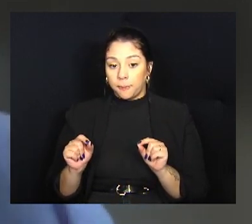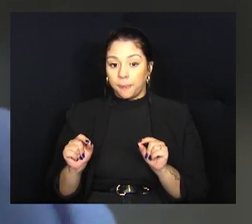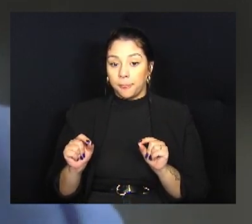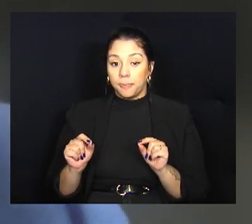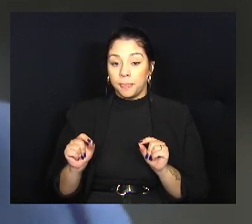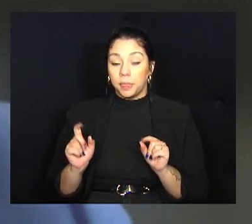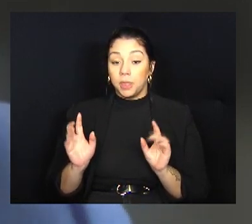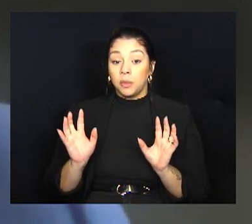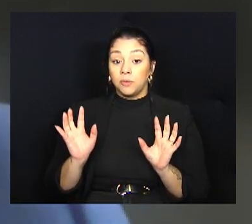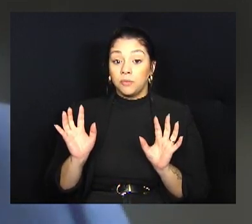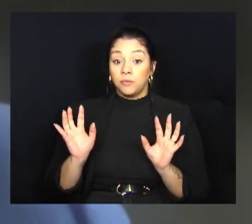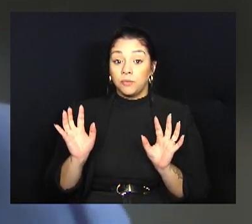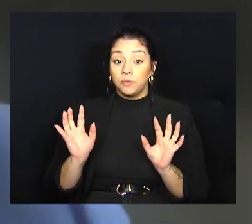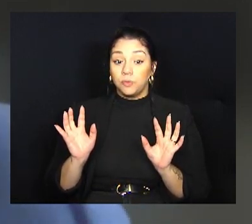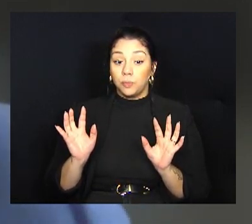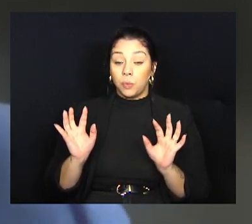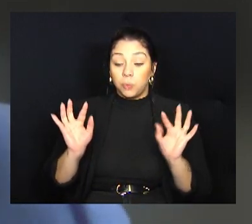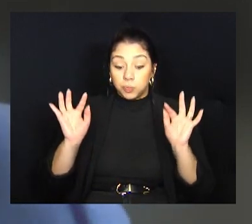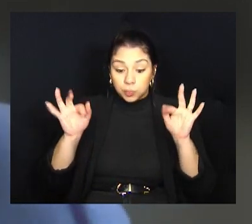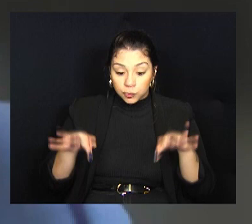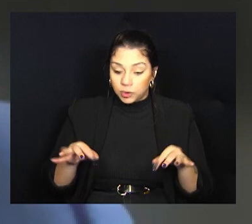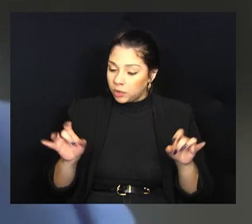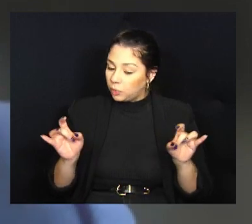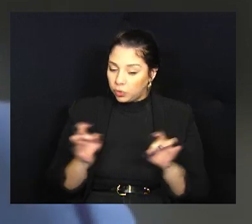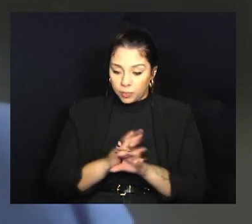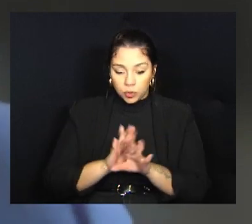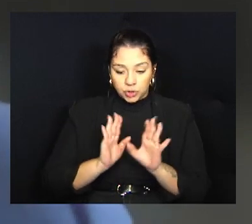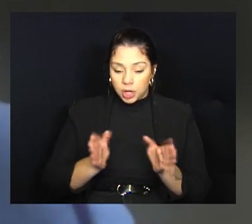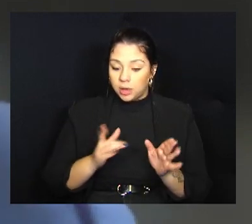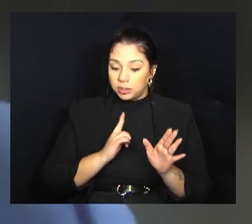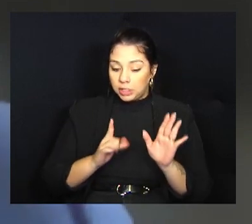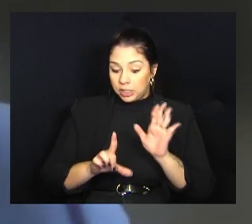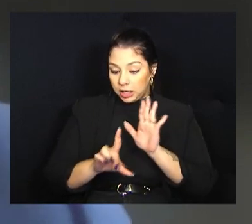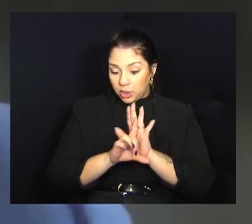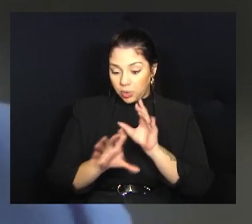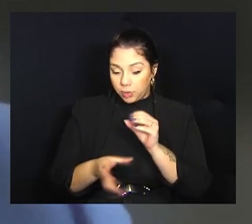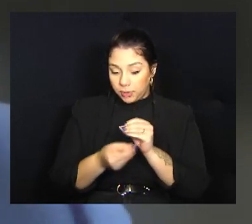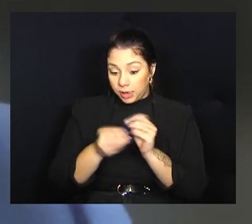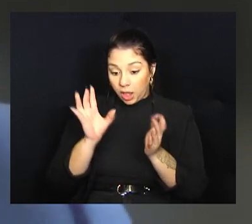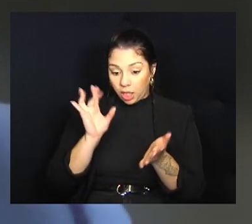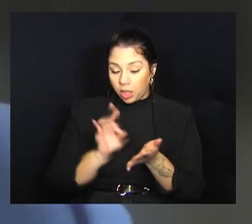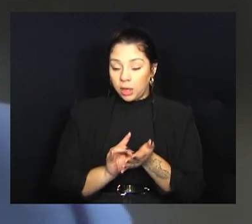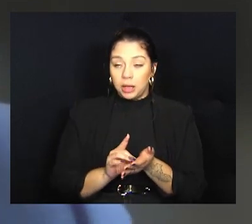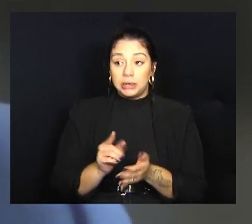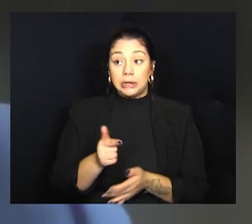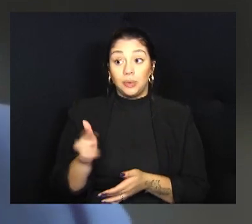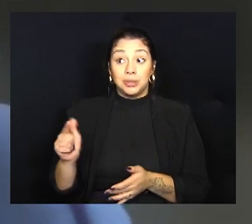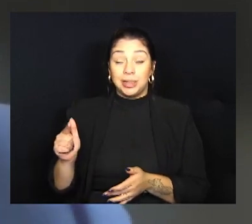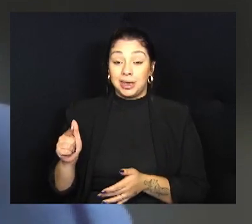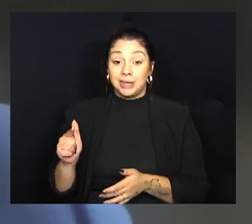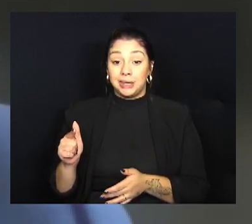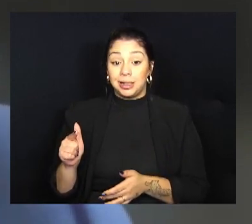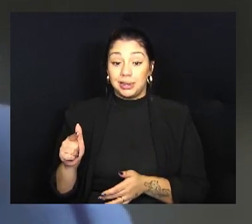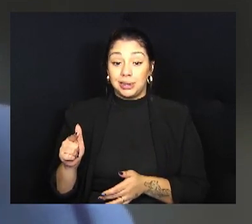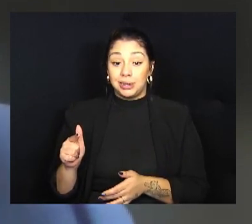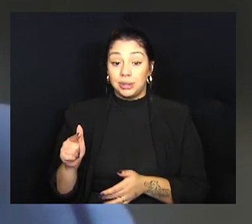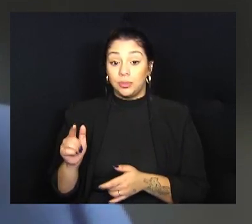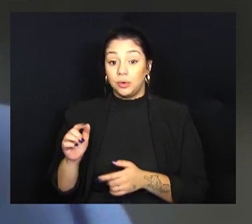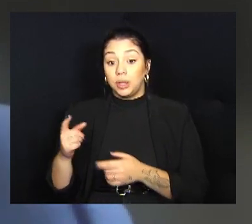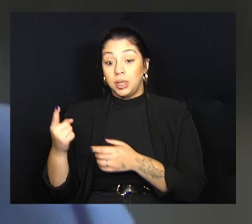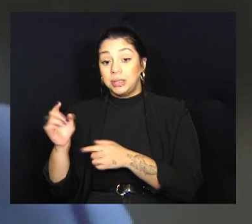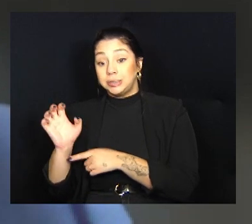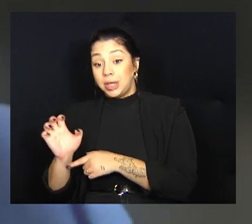quando instituídas as leis complementares, não fique a margem que os estados e municípios têm